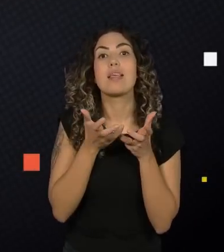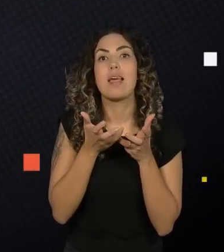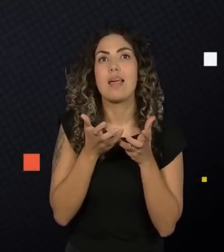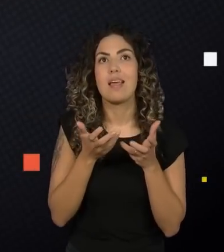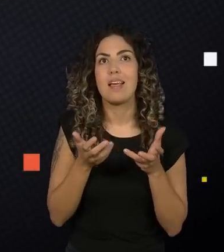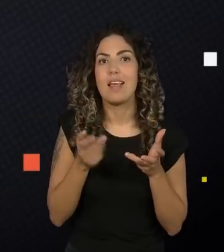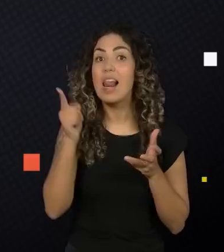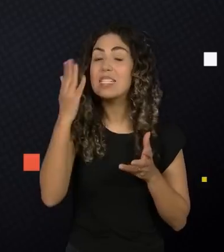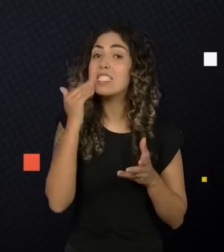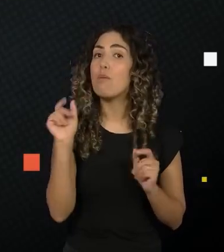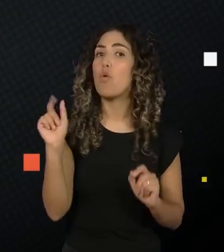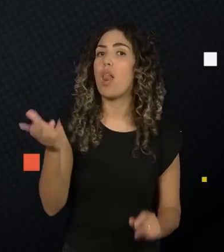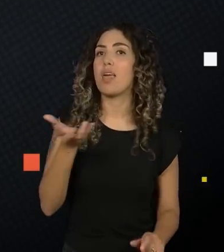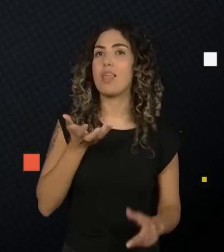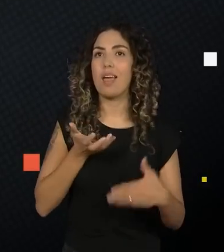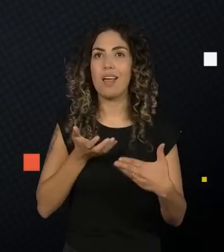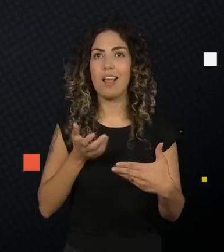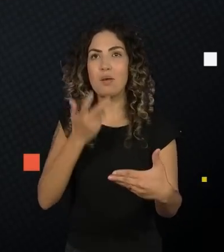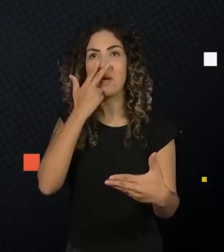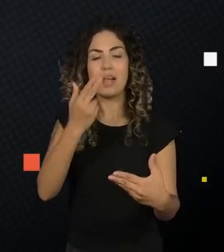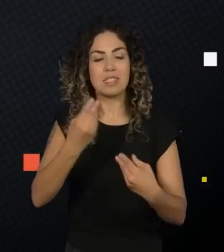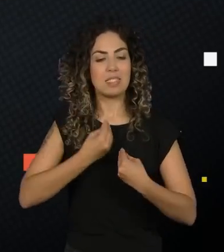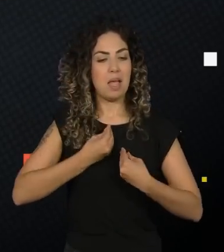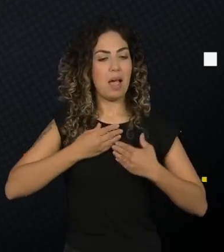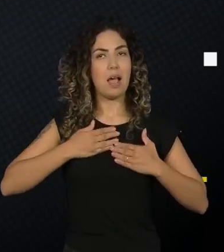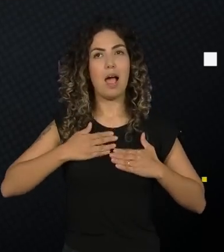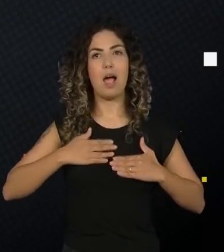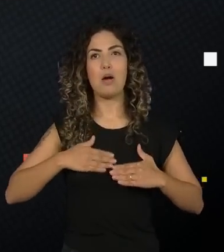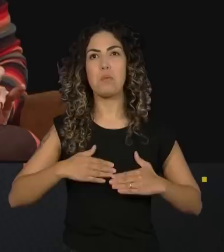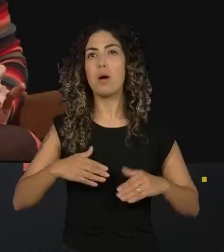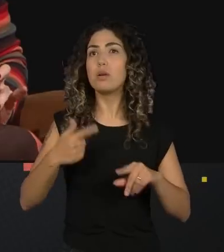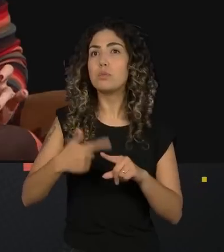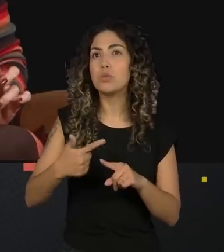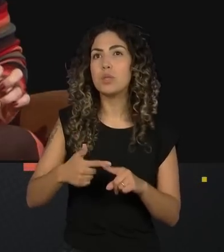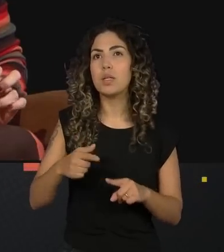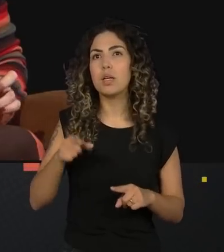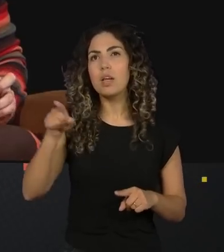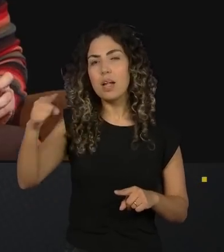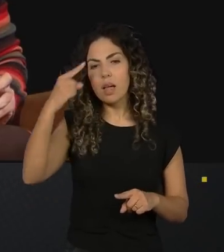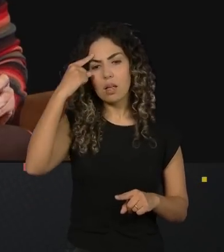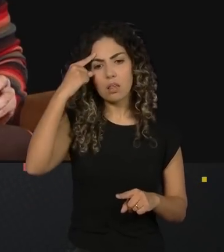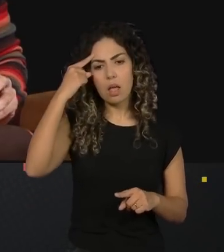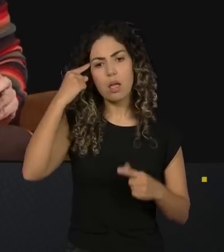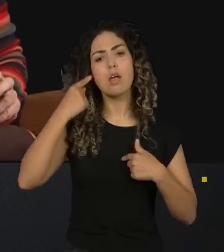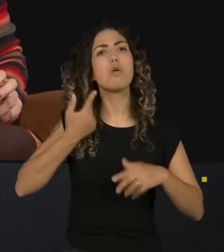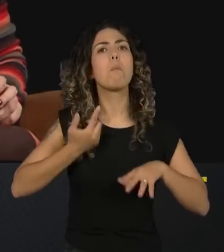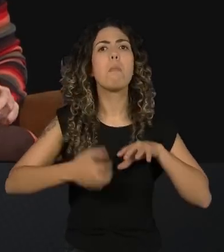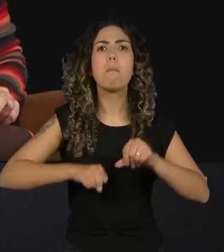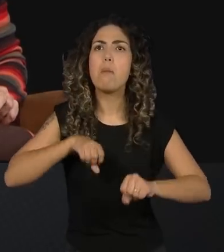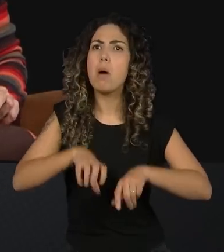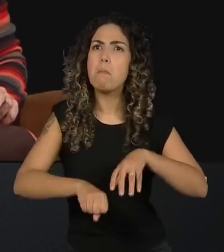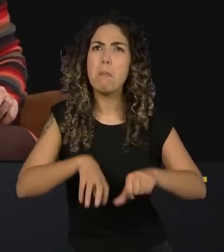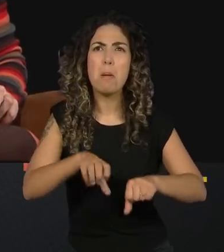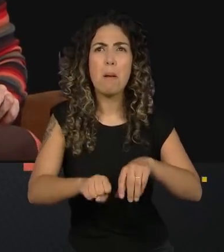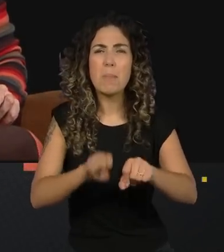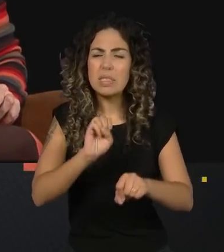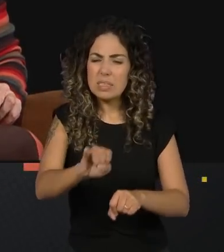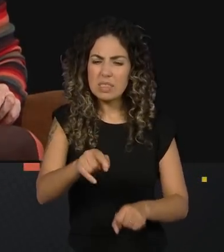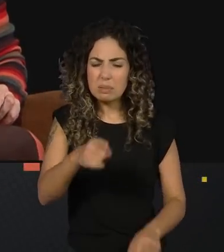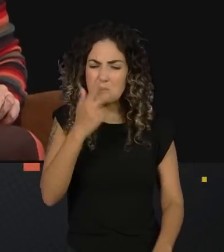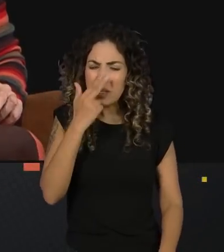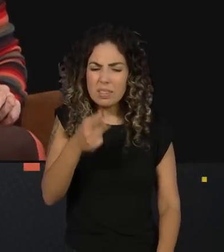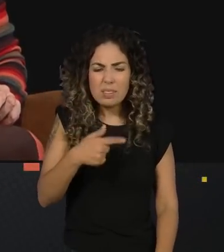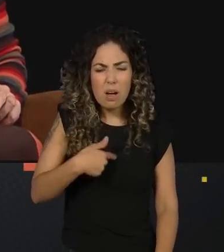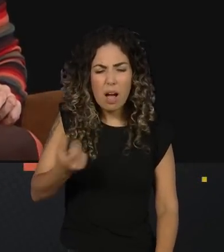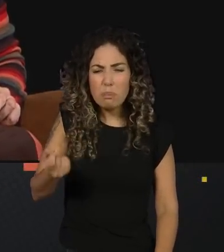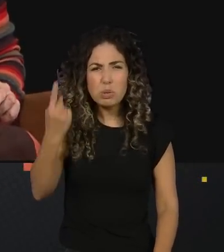para ela, porque ela corre atrás daquela ideia, mesmo que aquela ideia pareça absurda